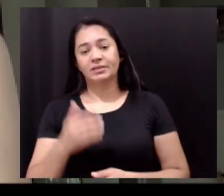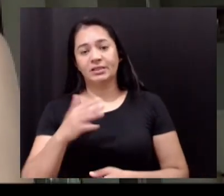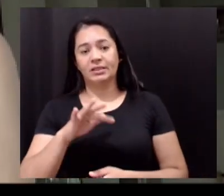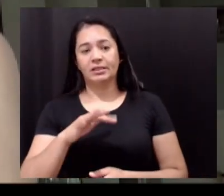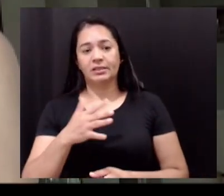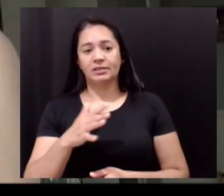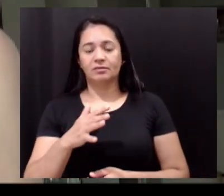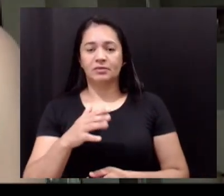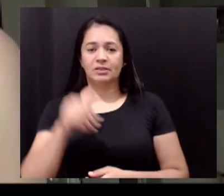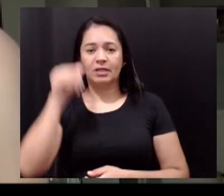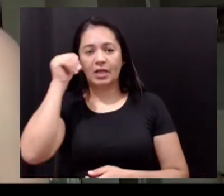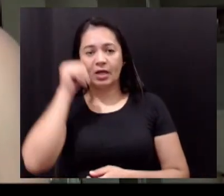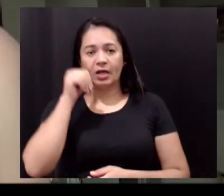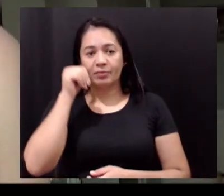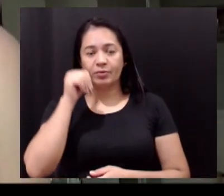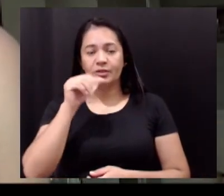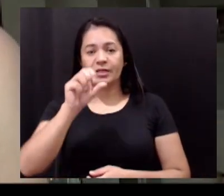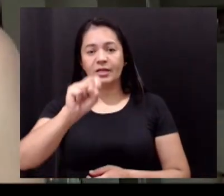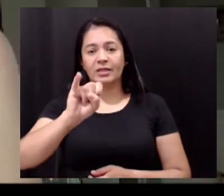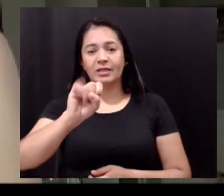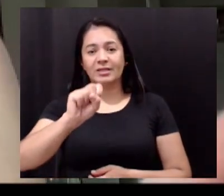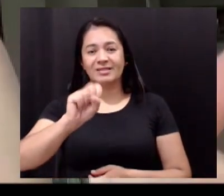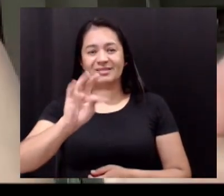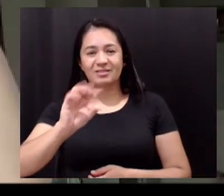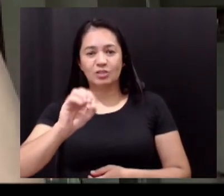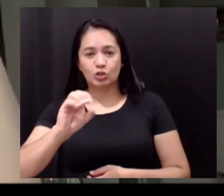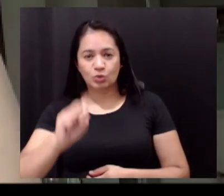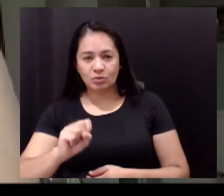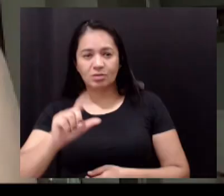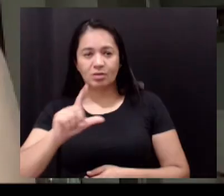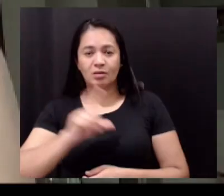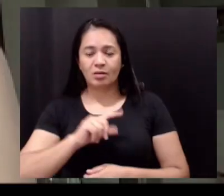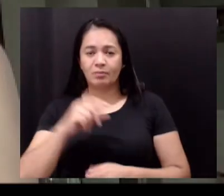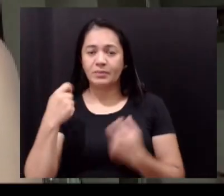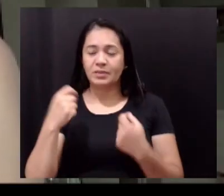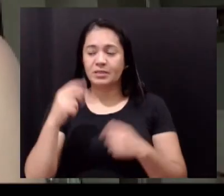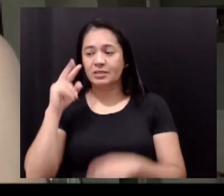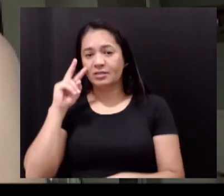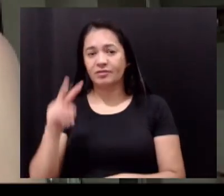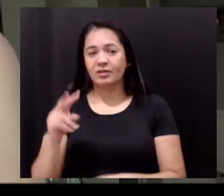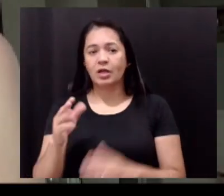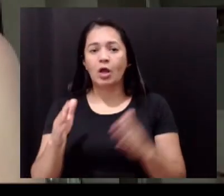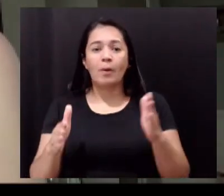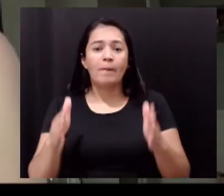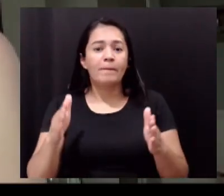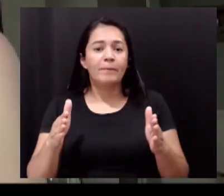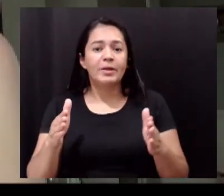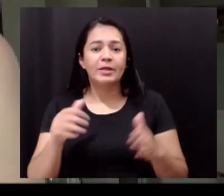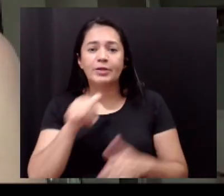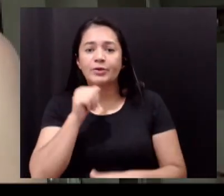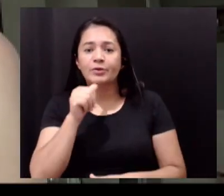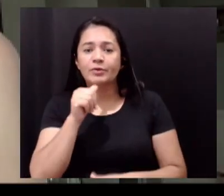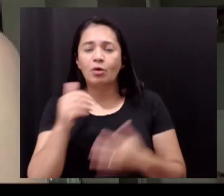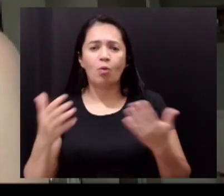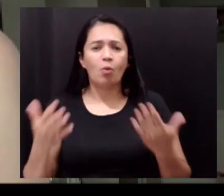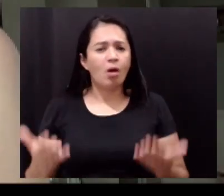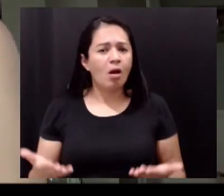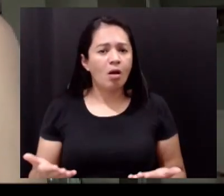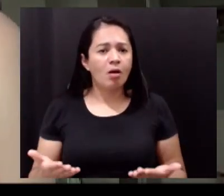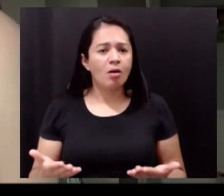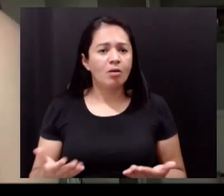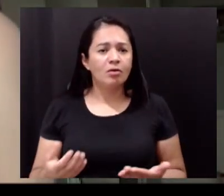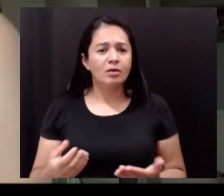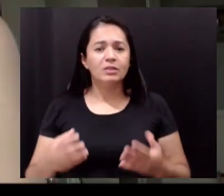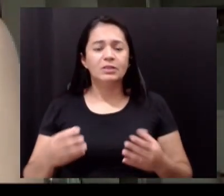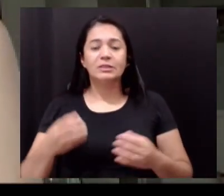tem cisto de ovário, a gente precisa olhar se ela está em qual período do ciclo menstrual, se ela realmente não está ovulando. Às vezes a